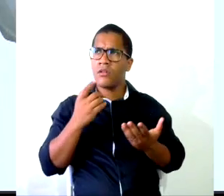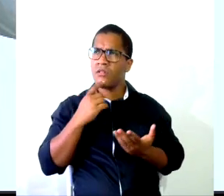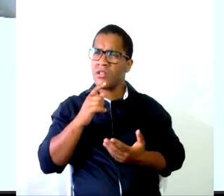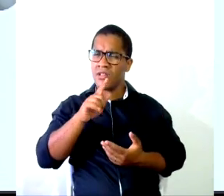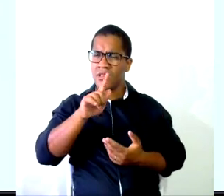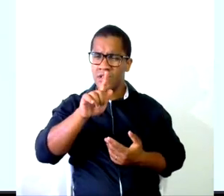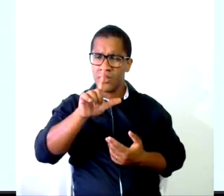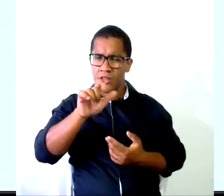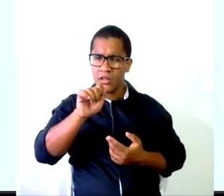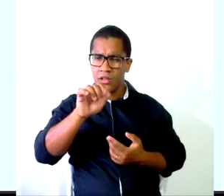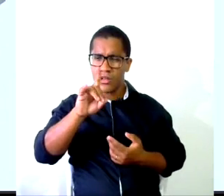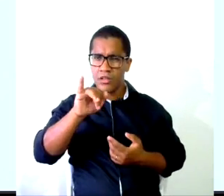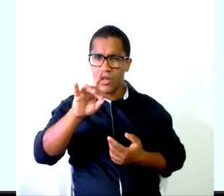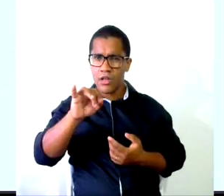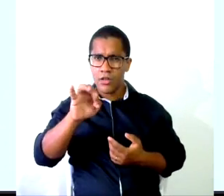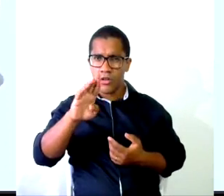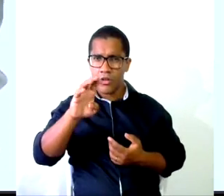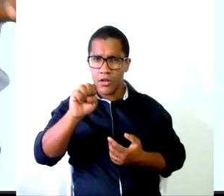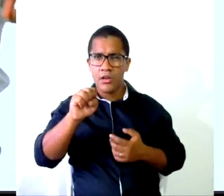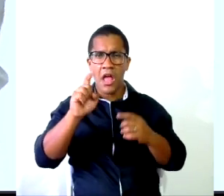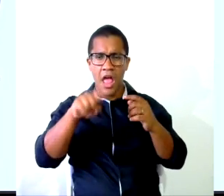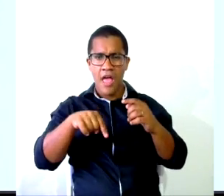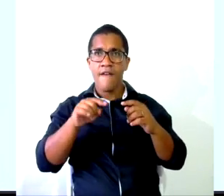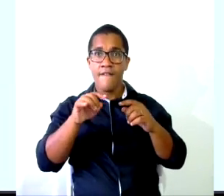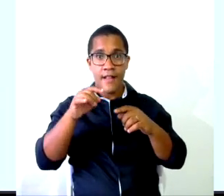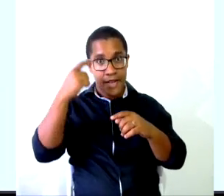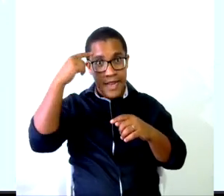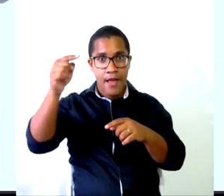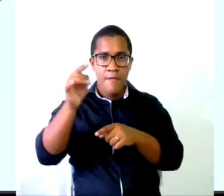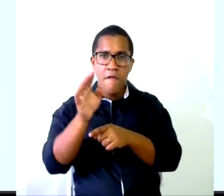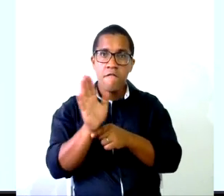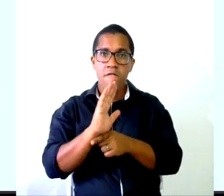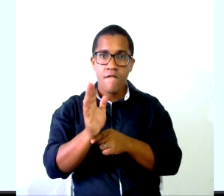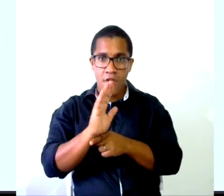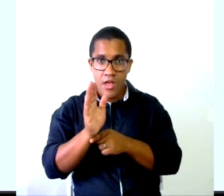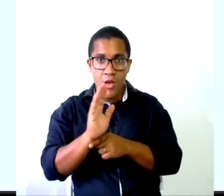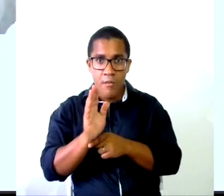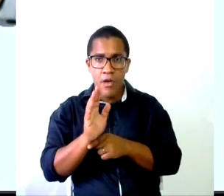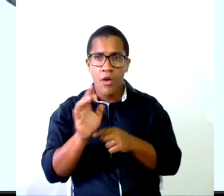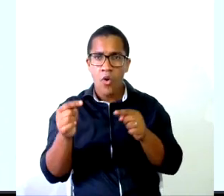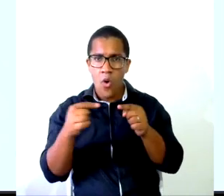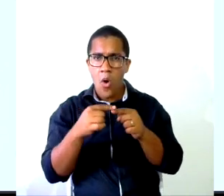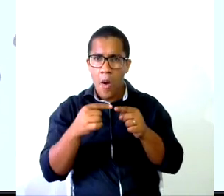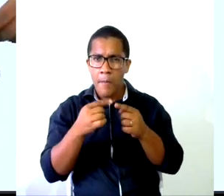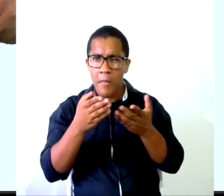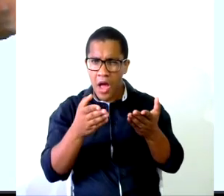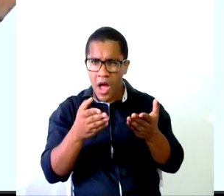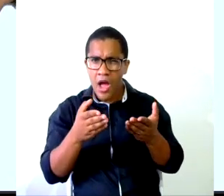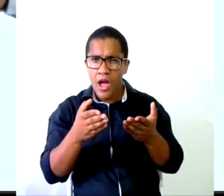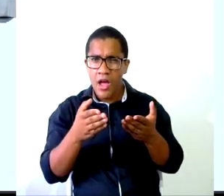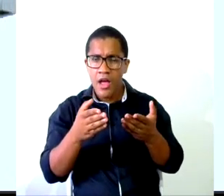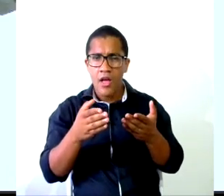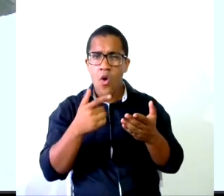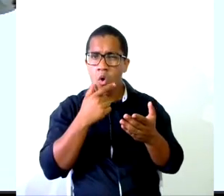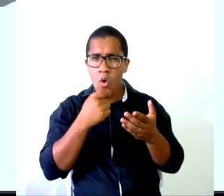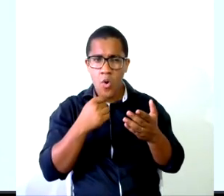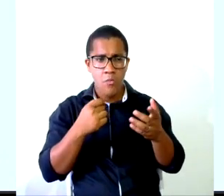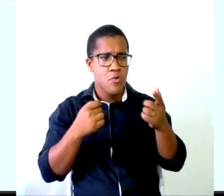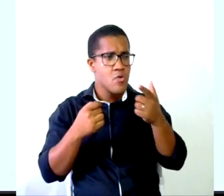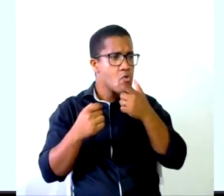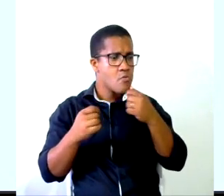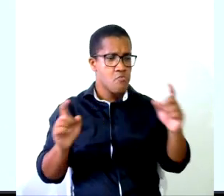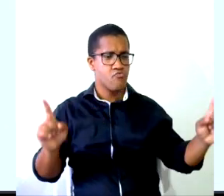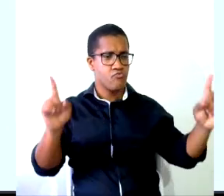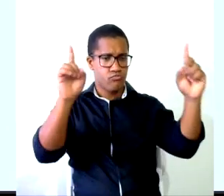dizer, professor, gladiadores, aí remonta aquele grande filme Gladiadores, em os homens lutando